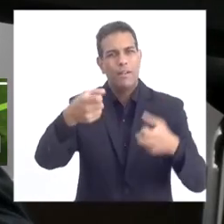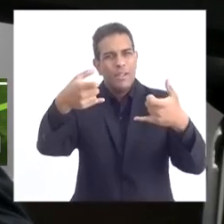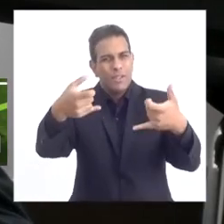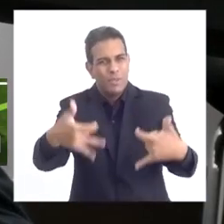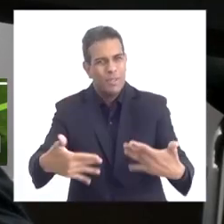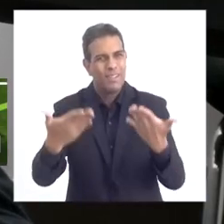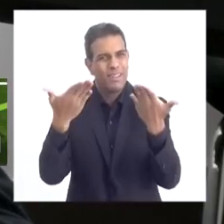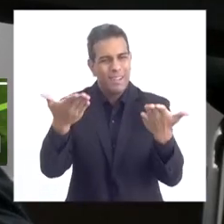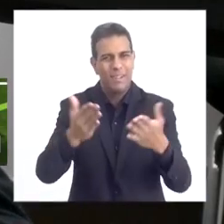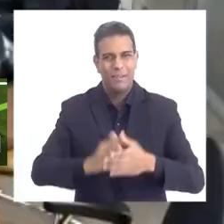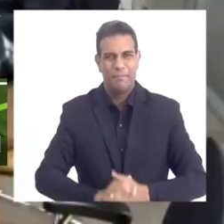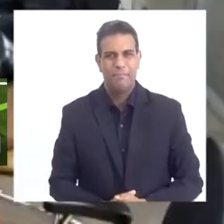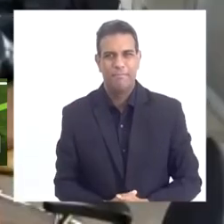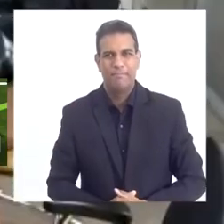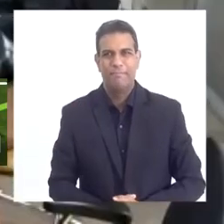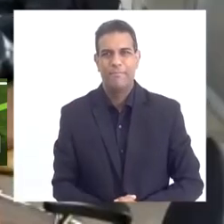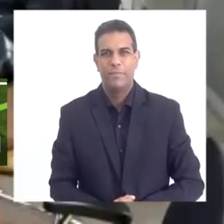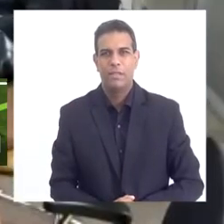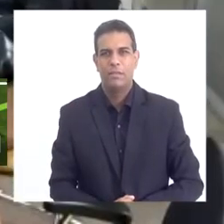secretário?